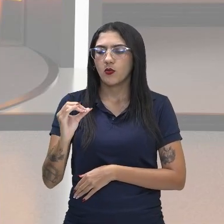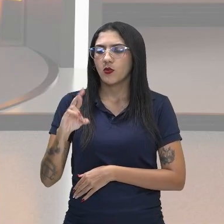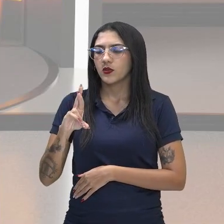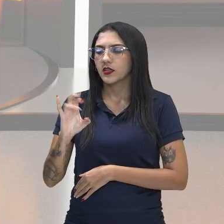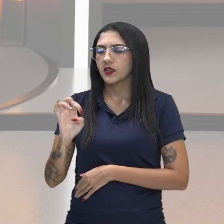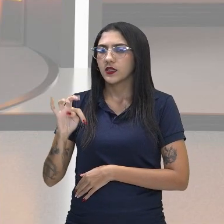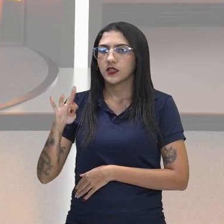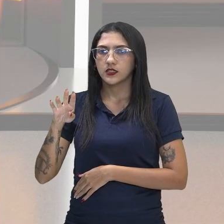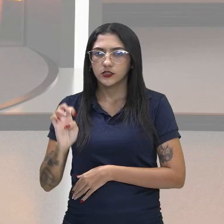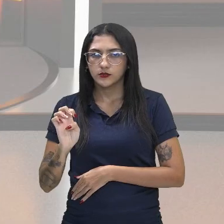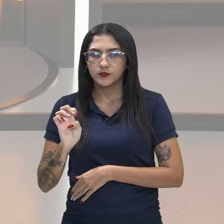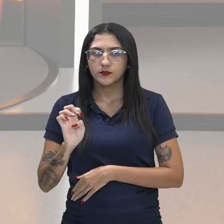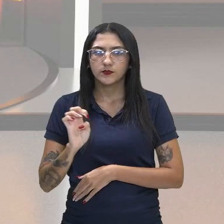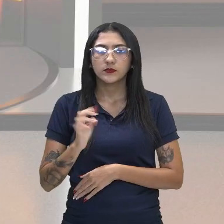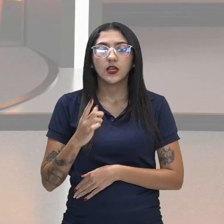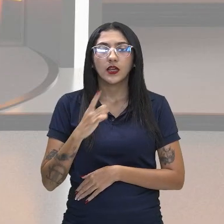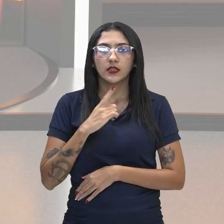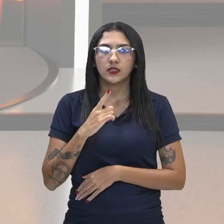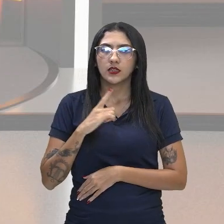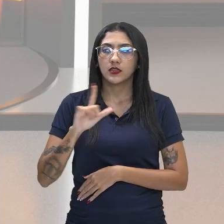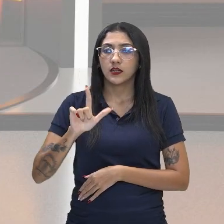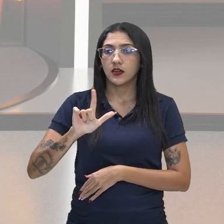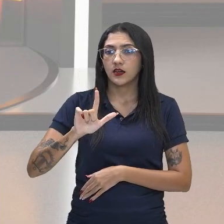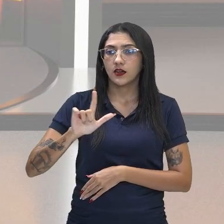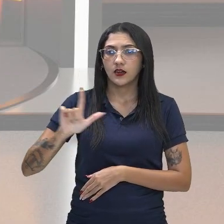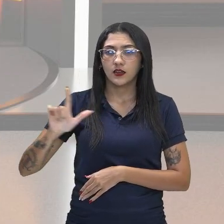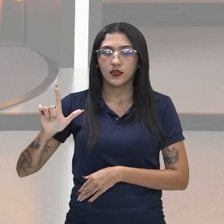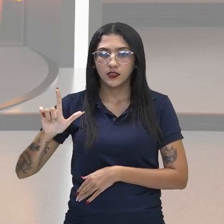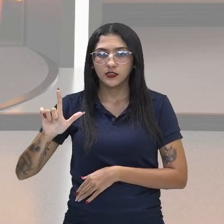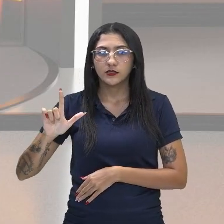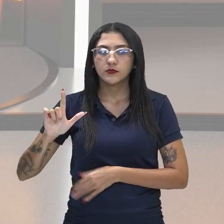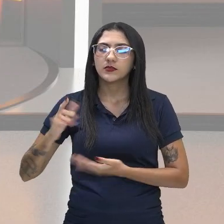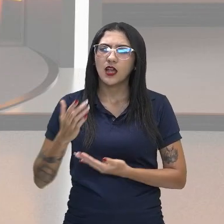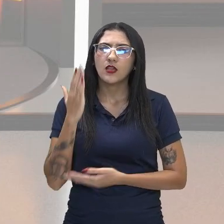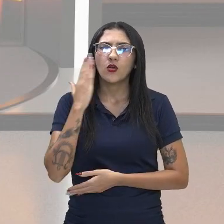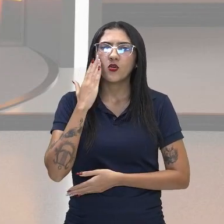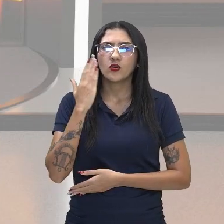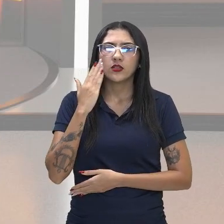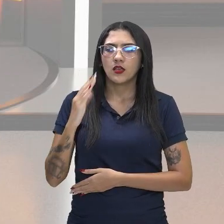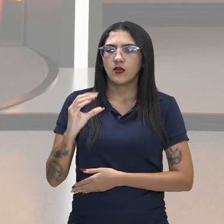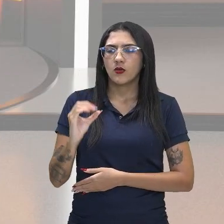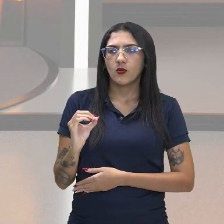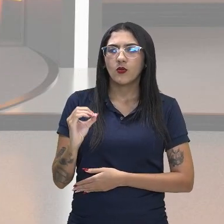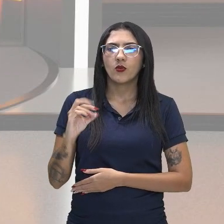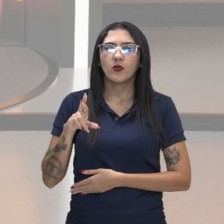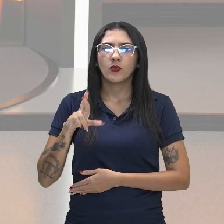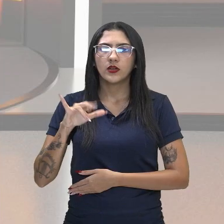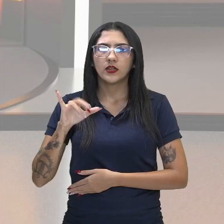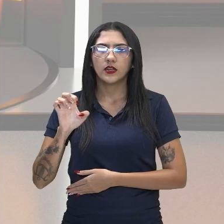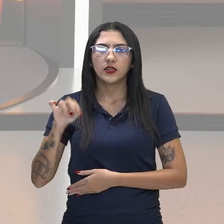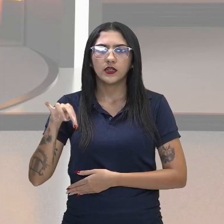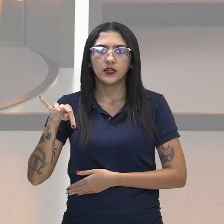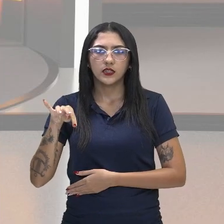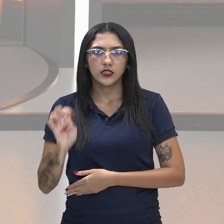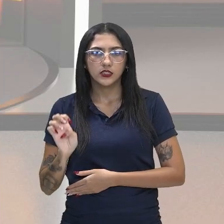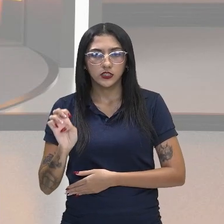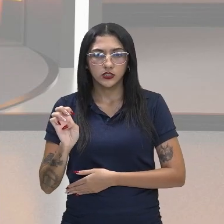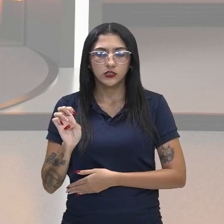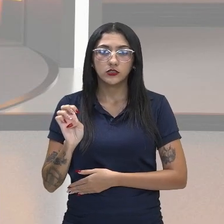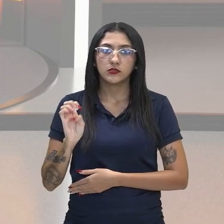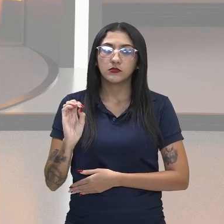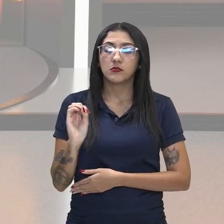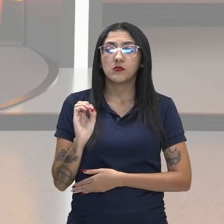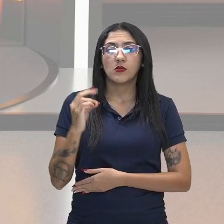nós temos hemisfério leste, e aí eu sei que no hemisfério leste, né, a gente pode ter essa